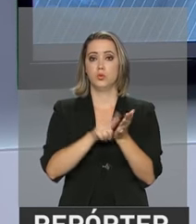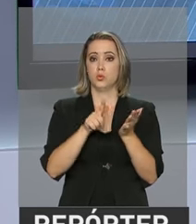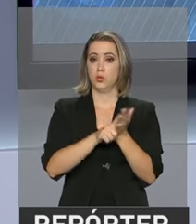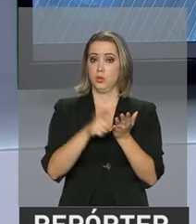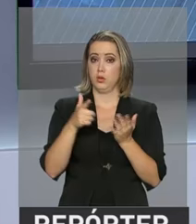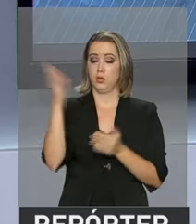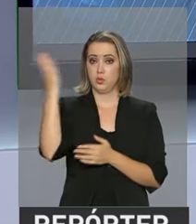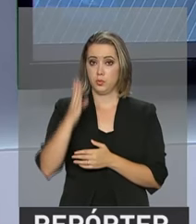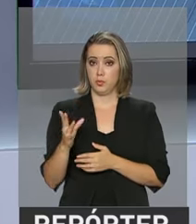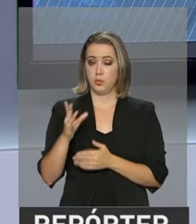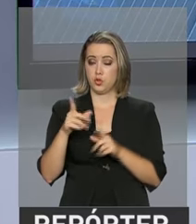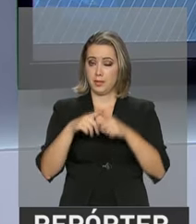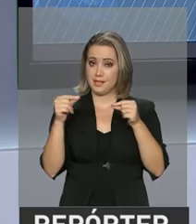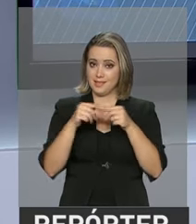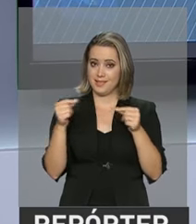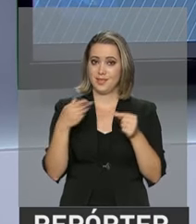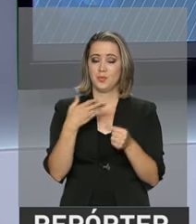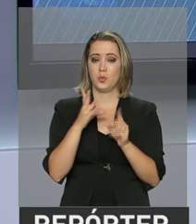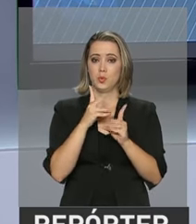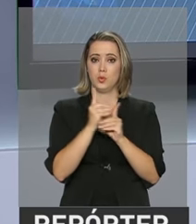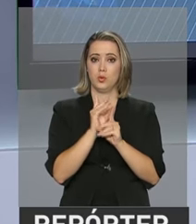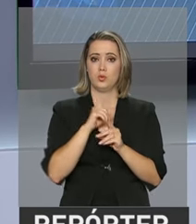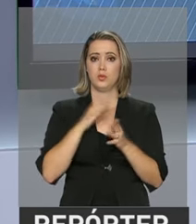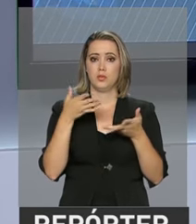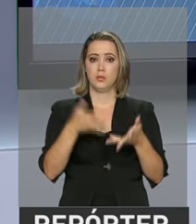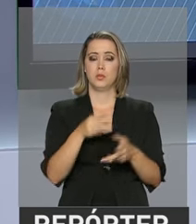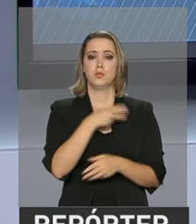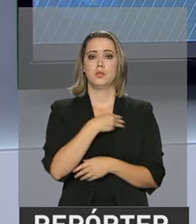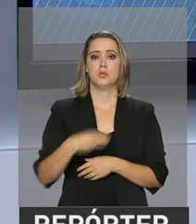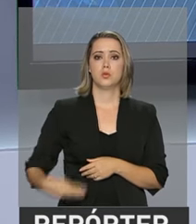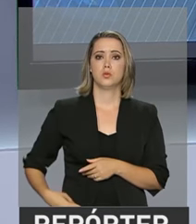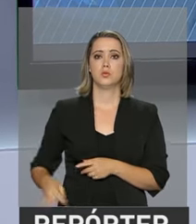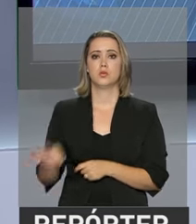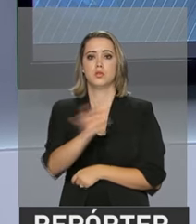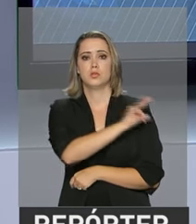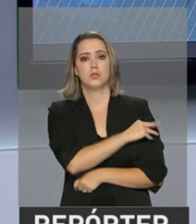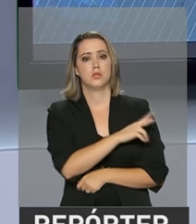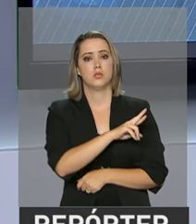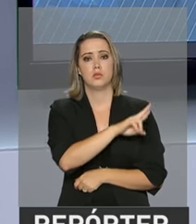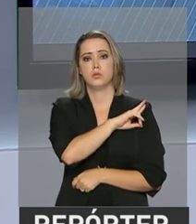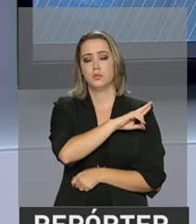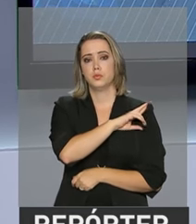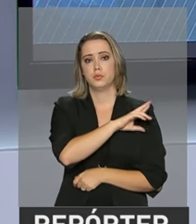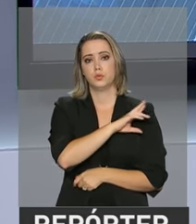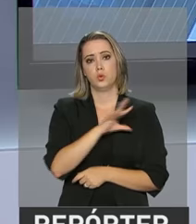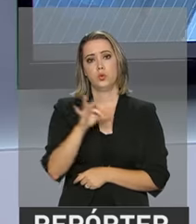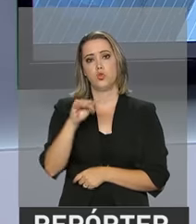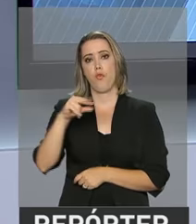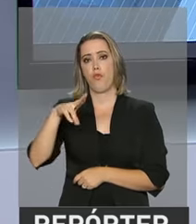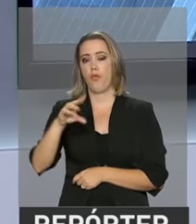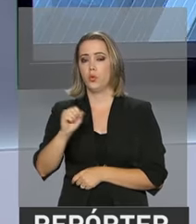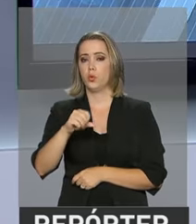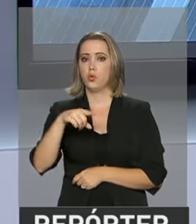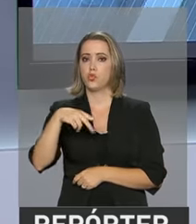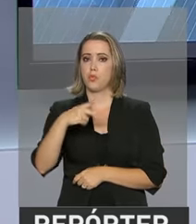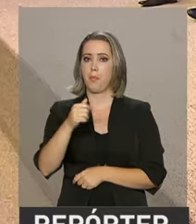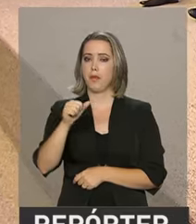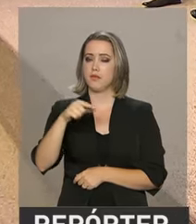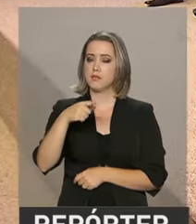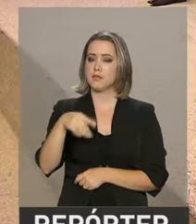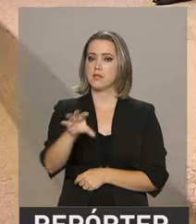de brasília o encontro teve a participação de ministros técnicos e representantes de fundos de pensão